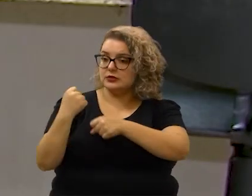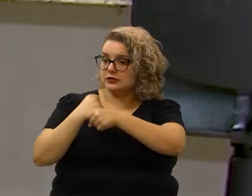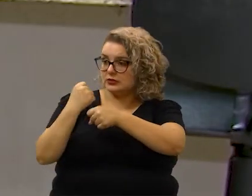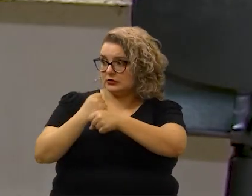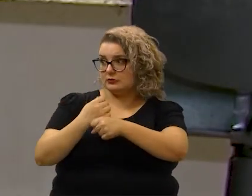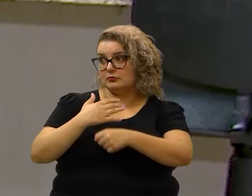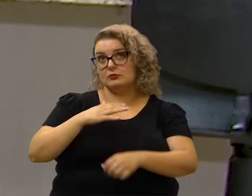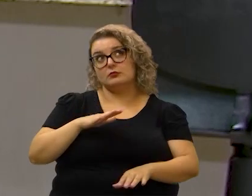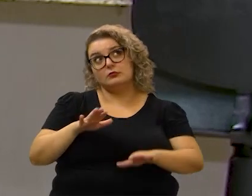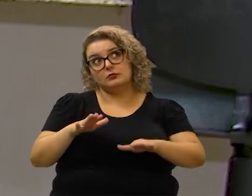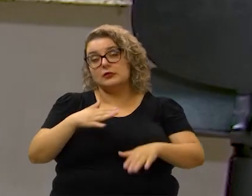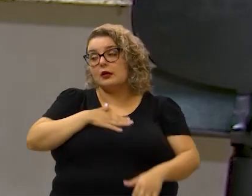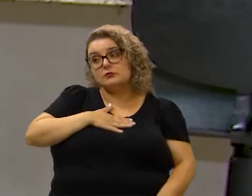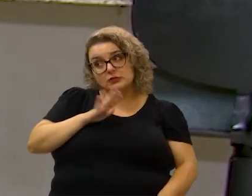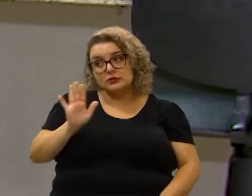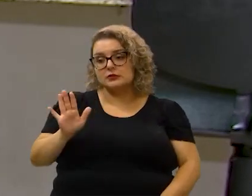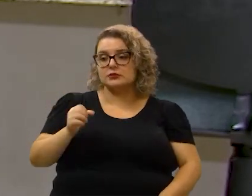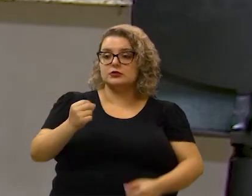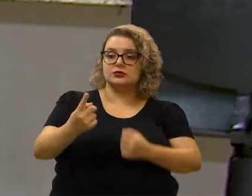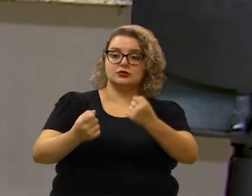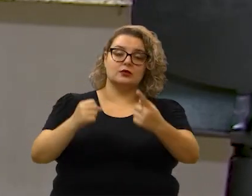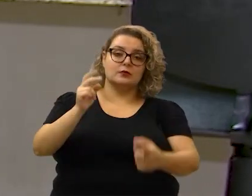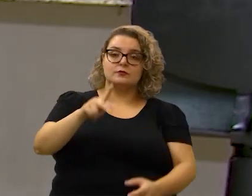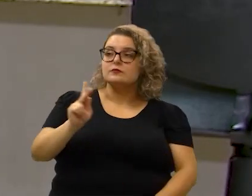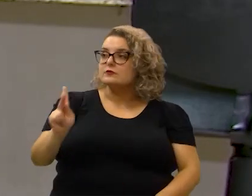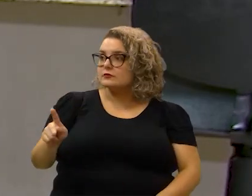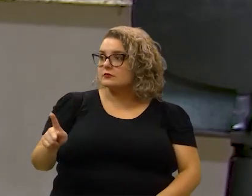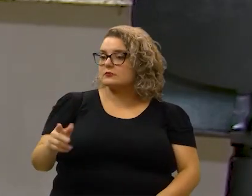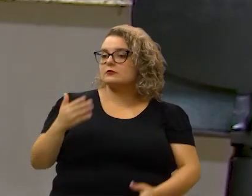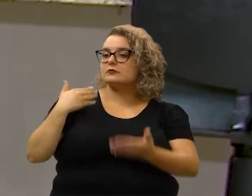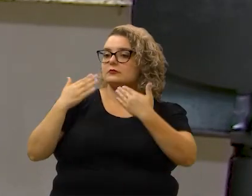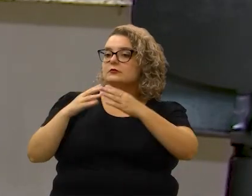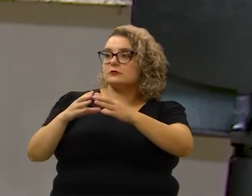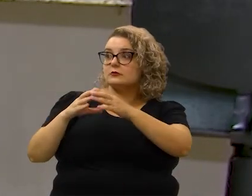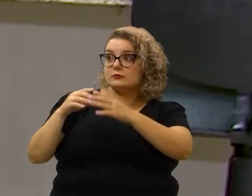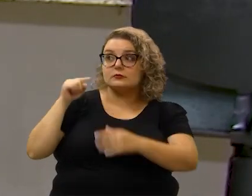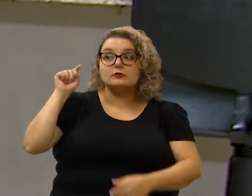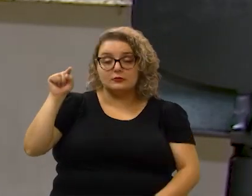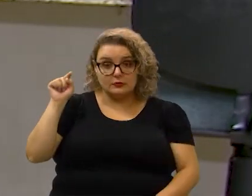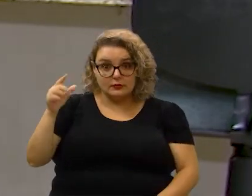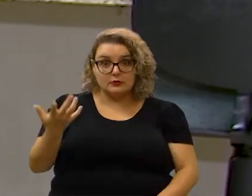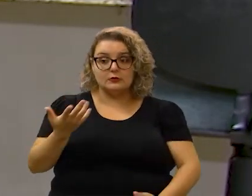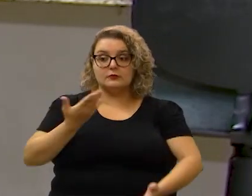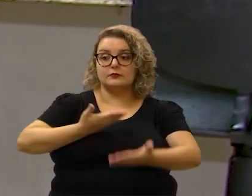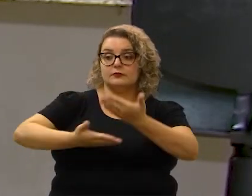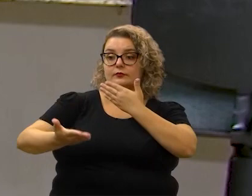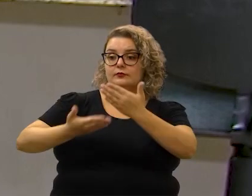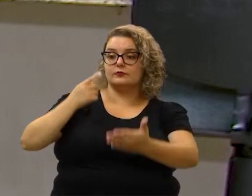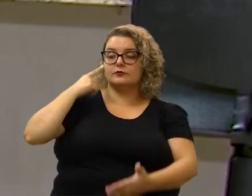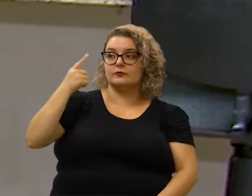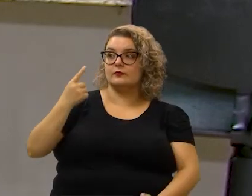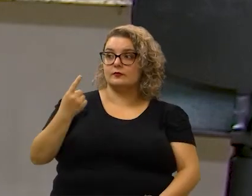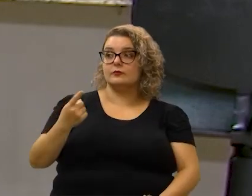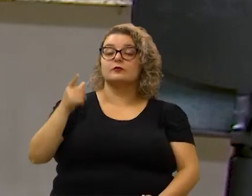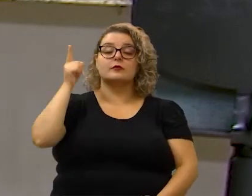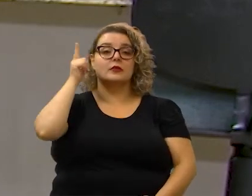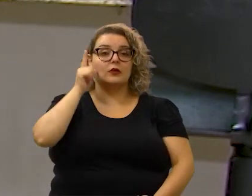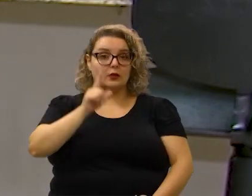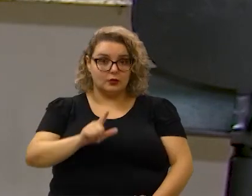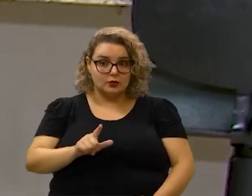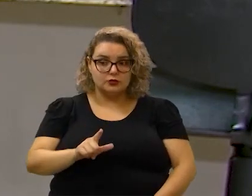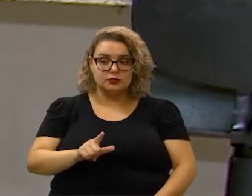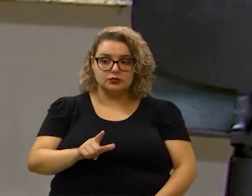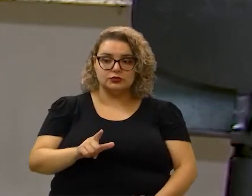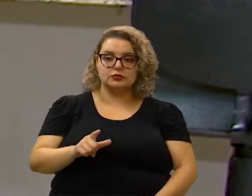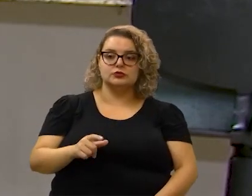anos. Pelo menos não na minha. Porque de alguns professores com quem eu convivi lá e eu pude trocar as ideias, eu vi que além deles darem